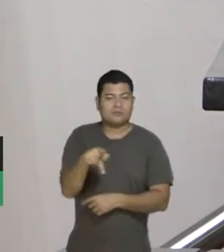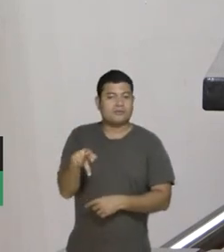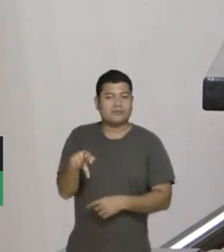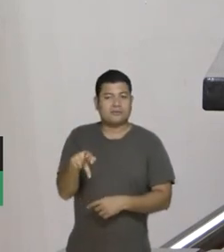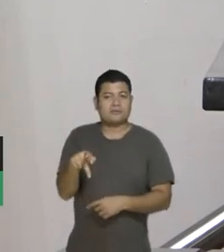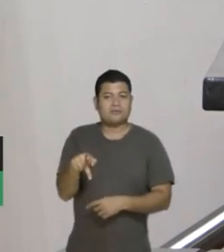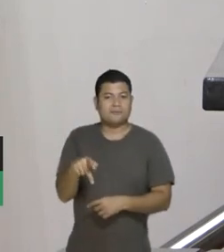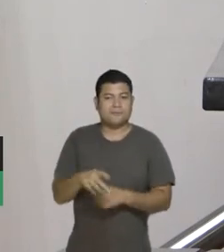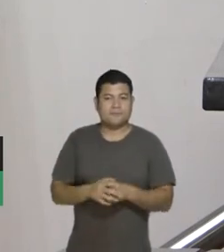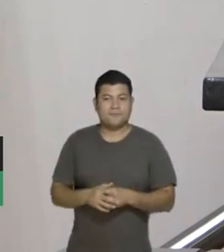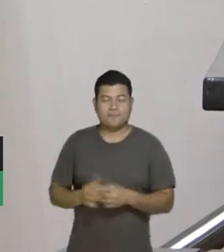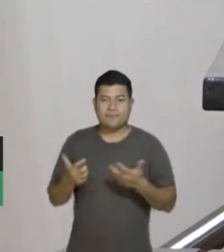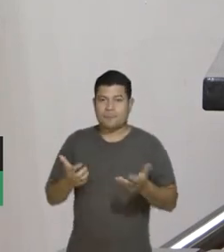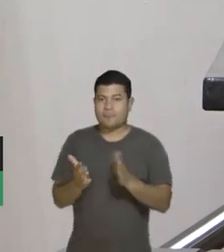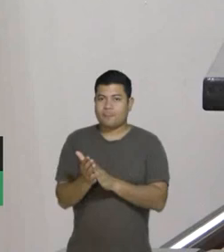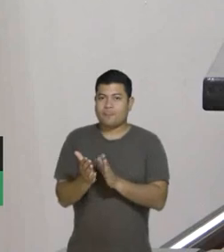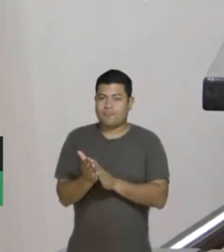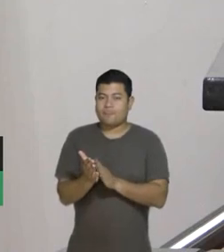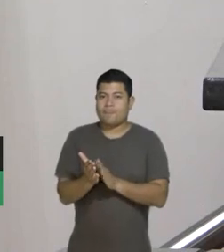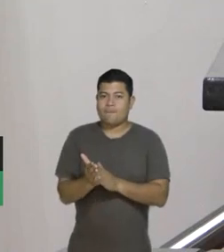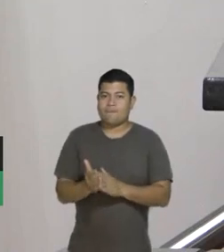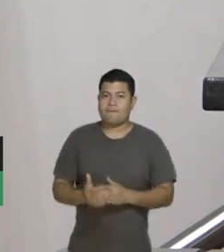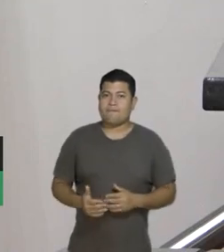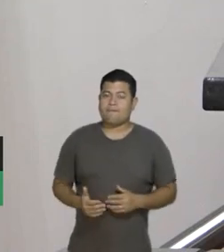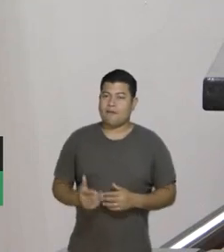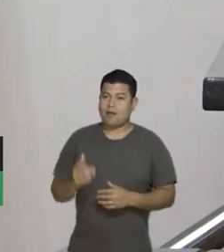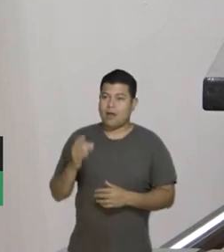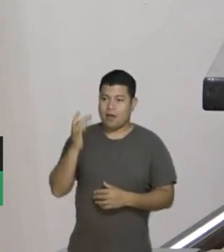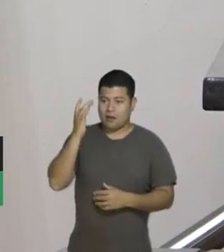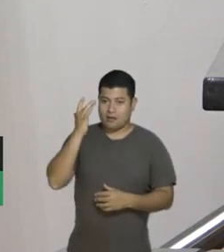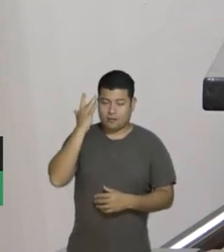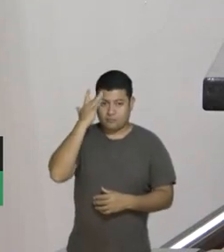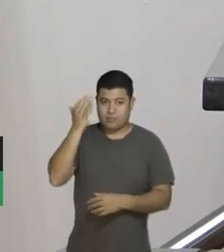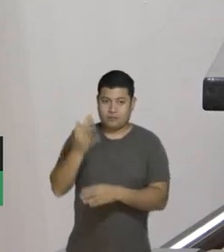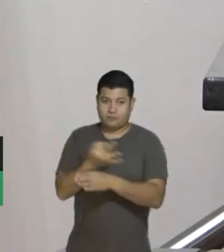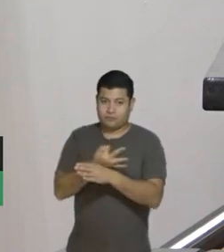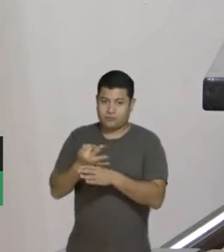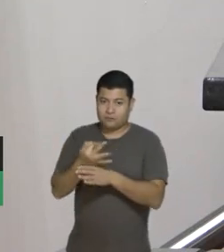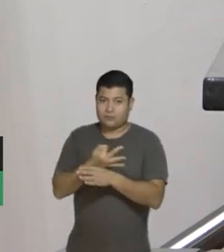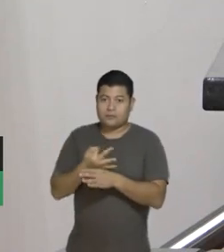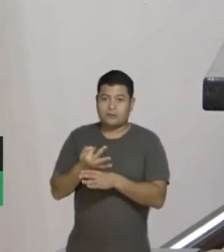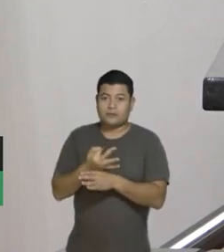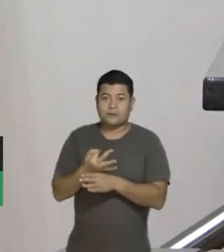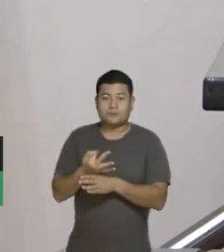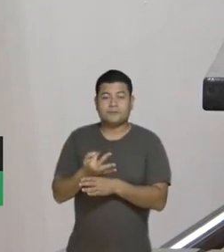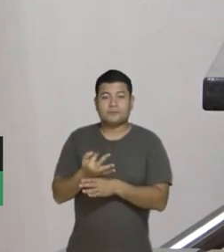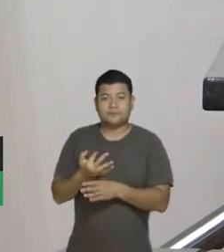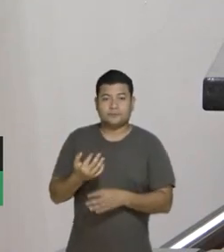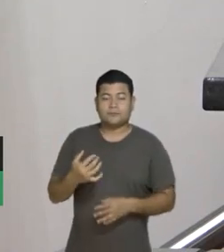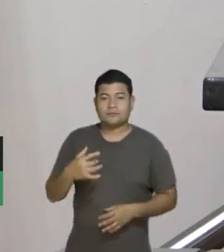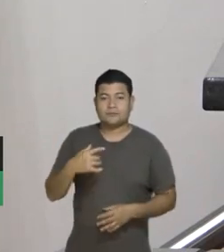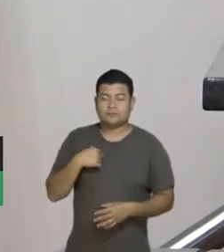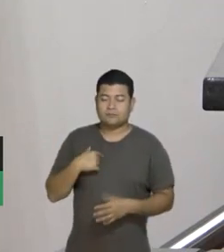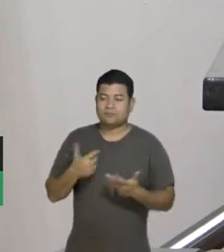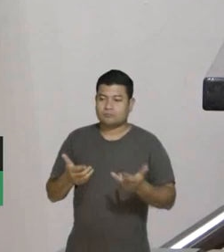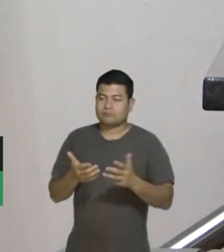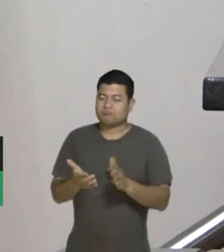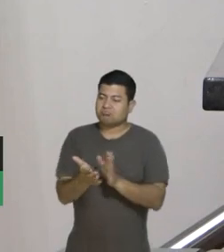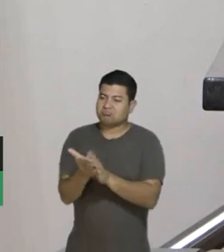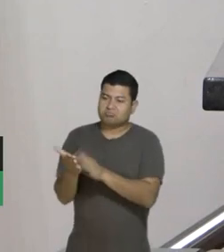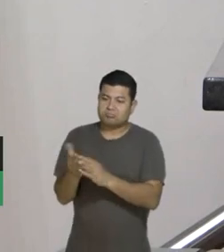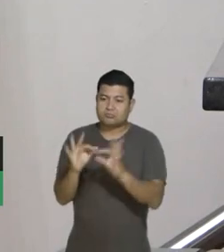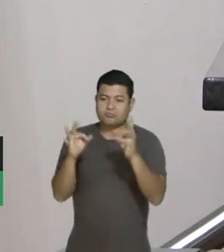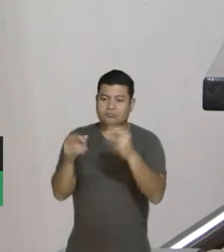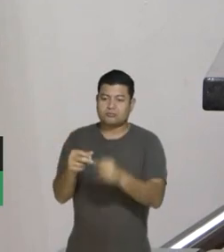usar a tribuna hoje, e é feriado nos próximos dias, ou se é o último dia de sessão, parabenizar a todos os professores de Santa